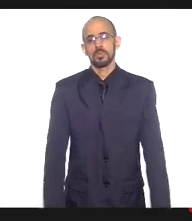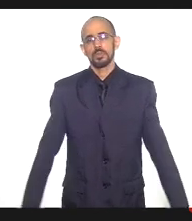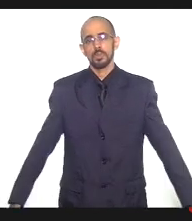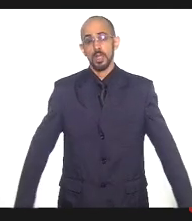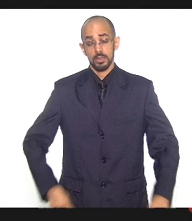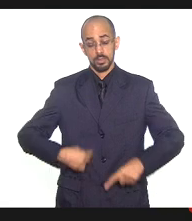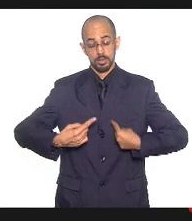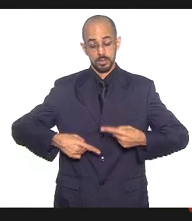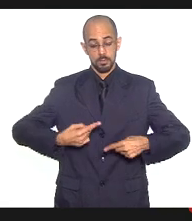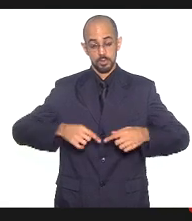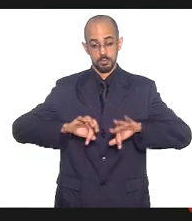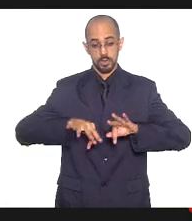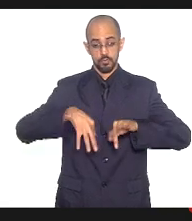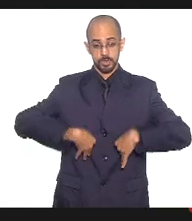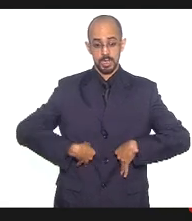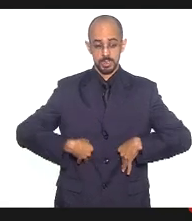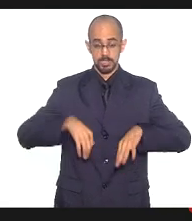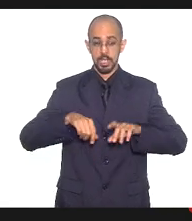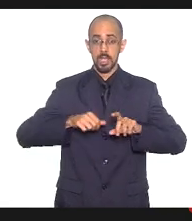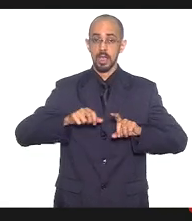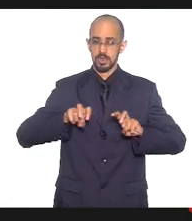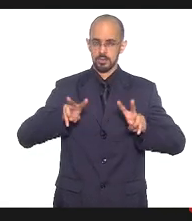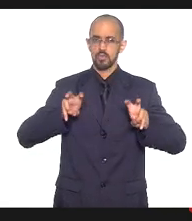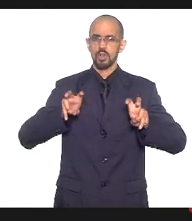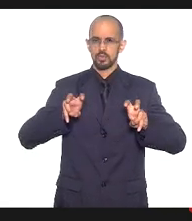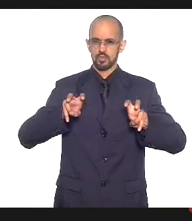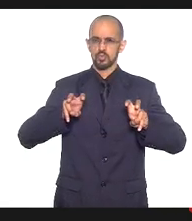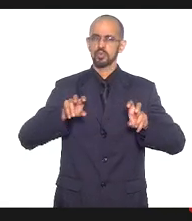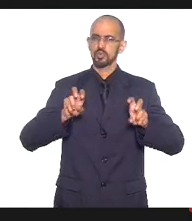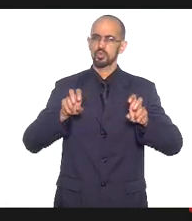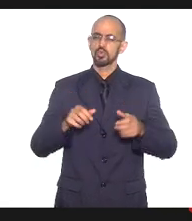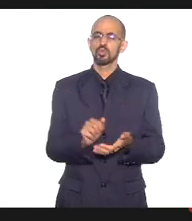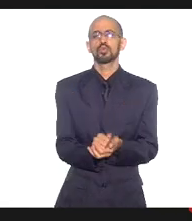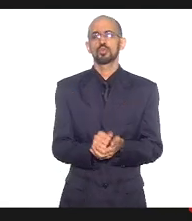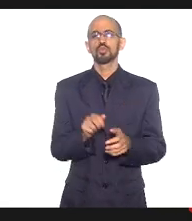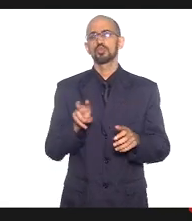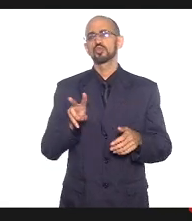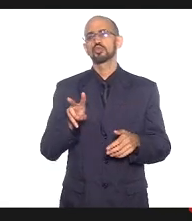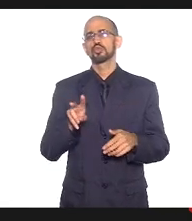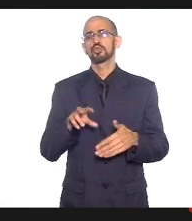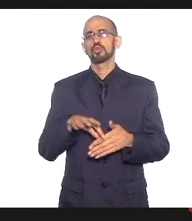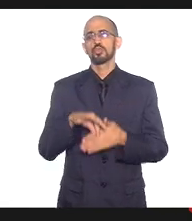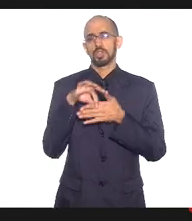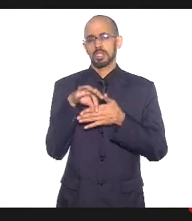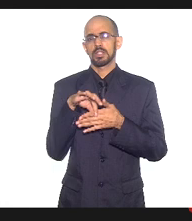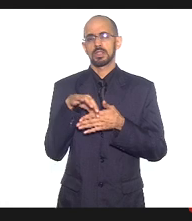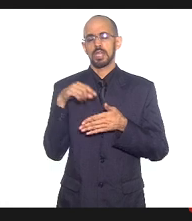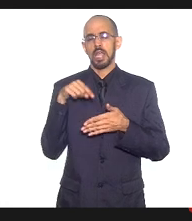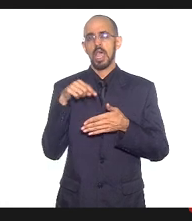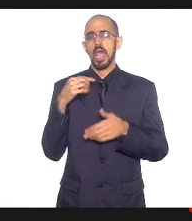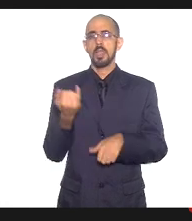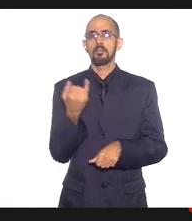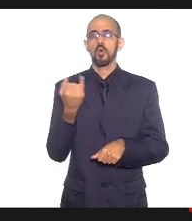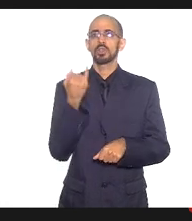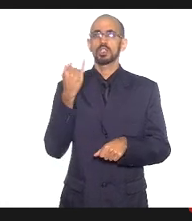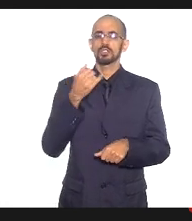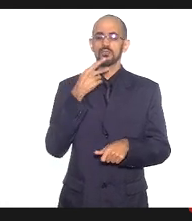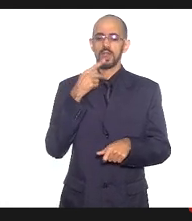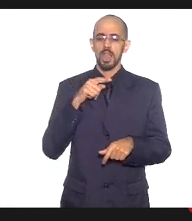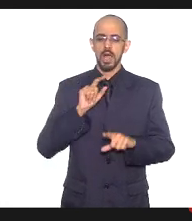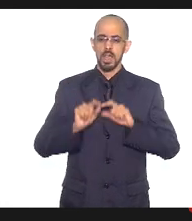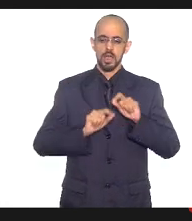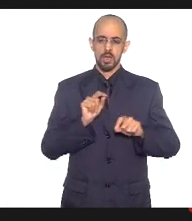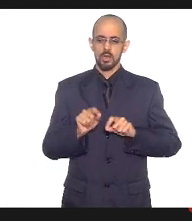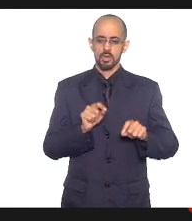Para finalizar essa parte da atribuição mais do operador, é importante que fique claro que a atuação